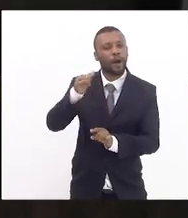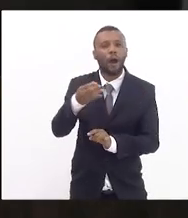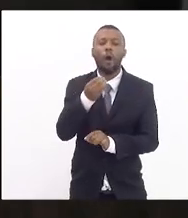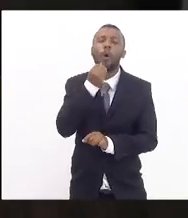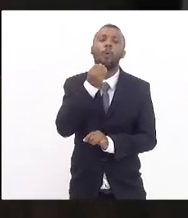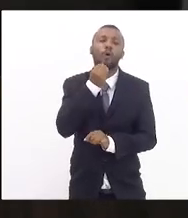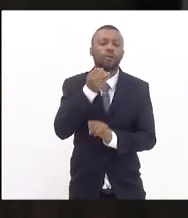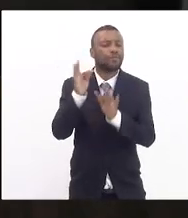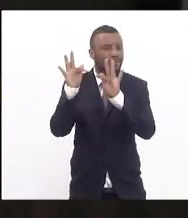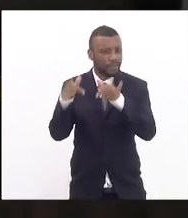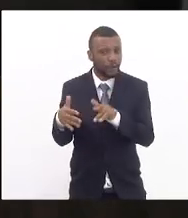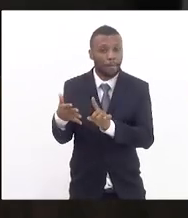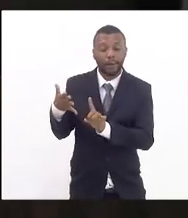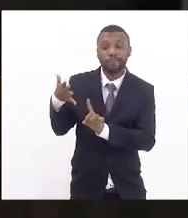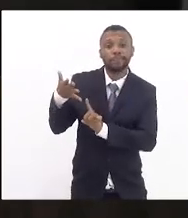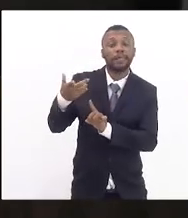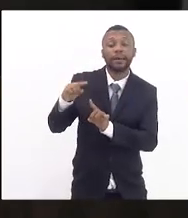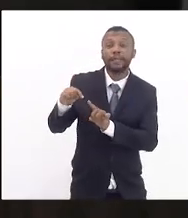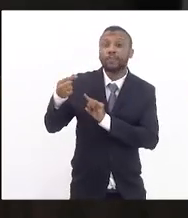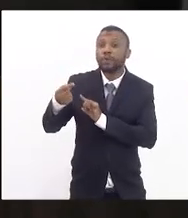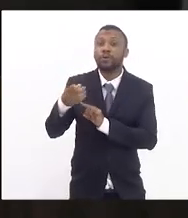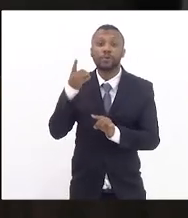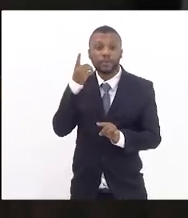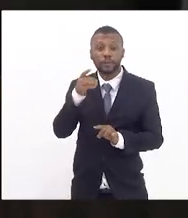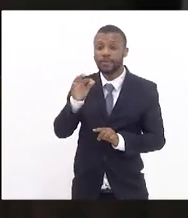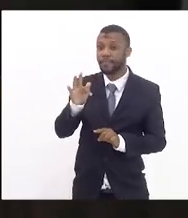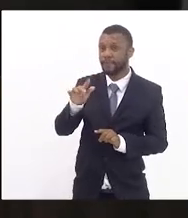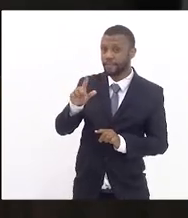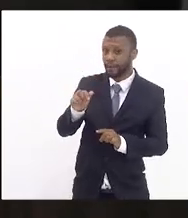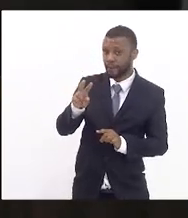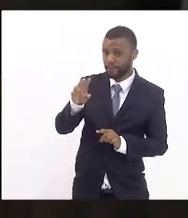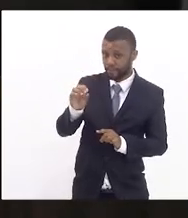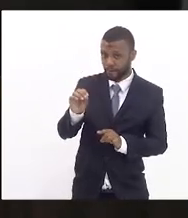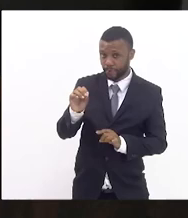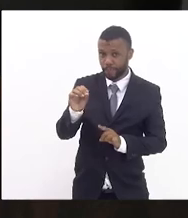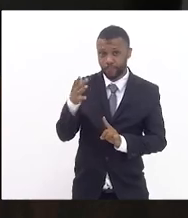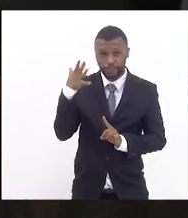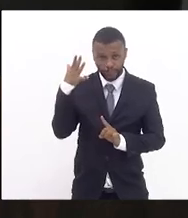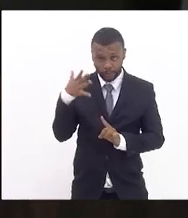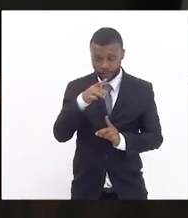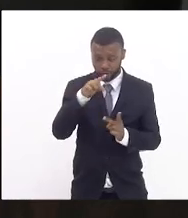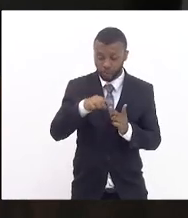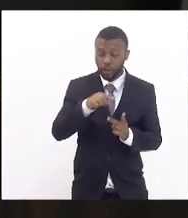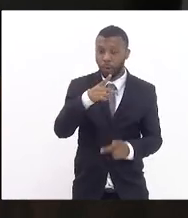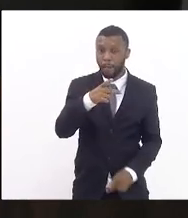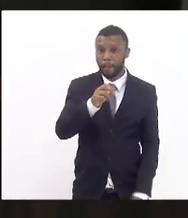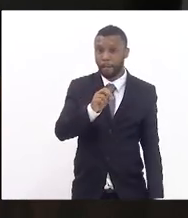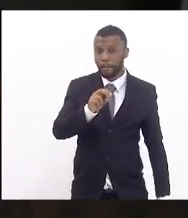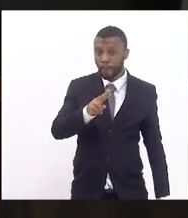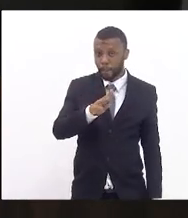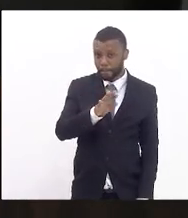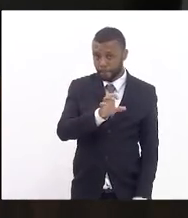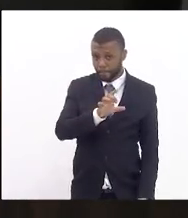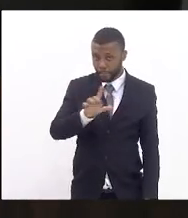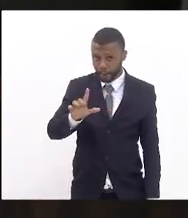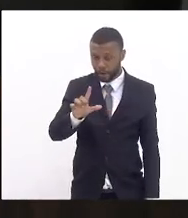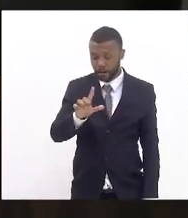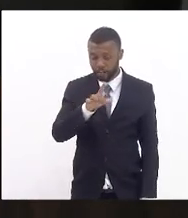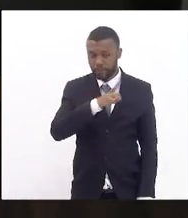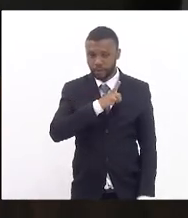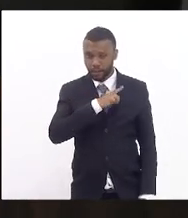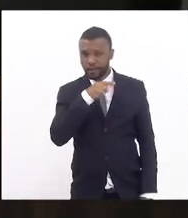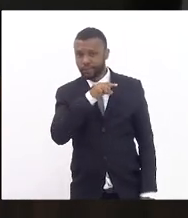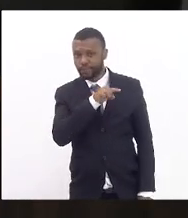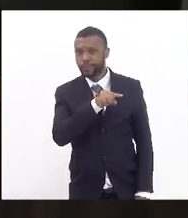final, Vossa Excelência, depois do deputado Flávio Serafini, pela ordem, depois do Bobel, Vossa Excelência terá o direito e depois